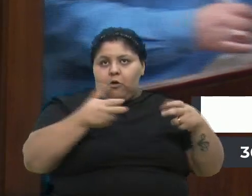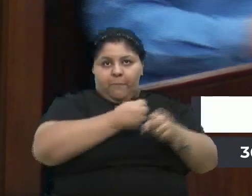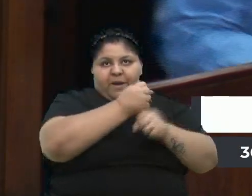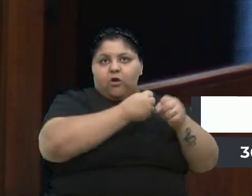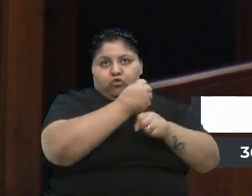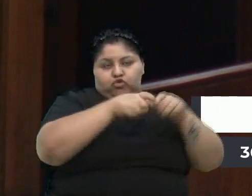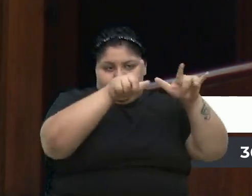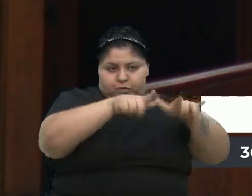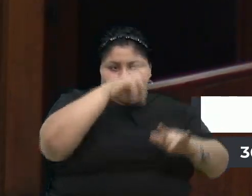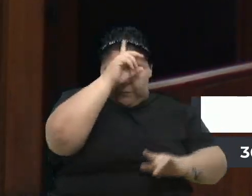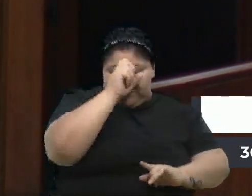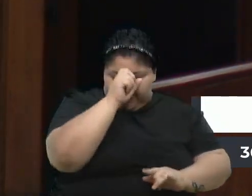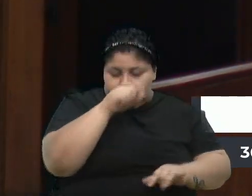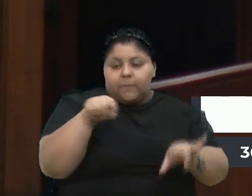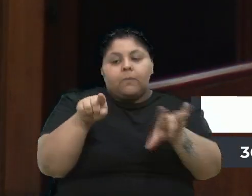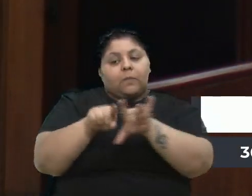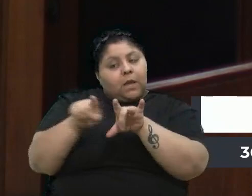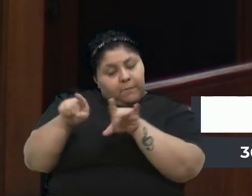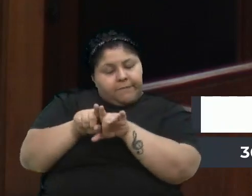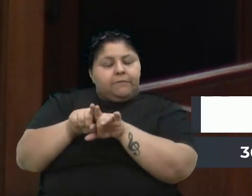presidente, sobre